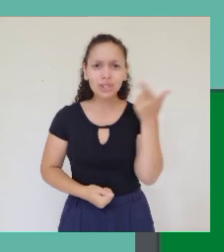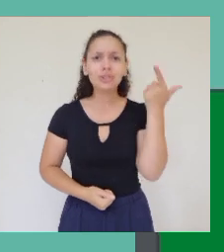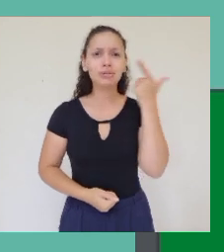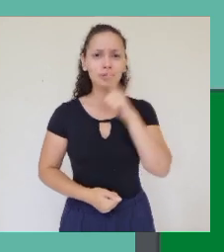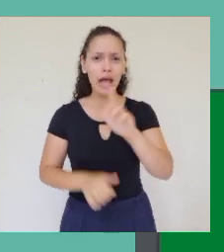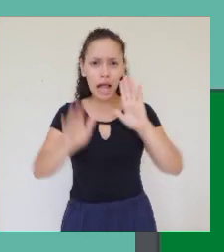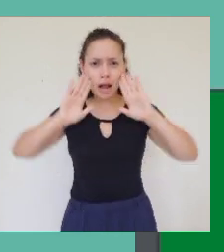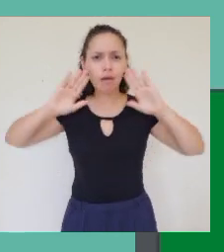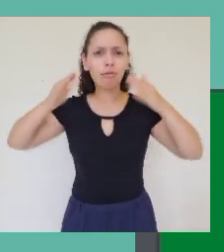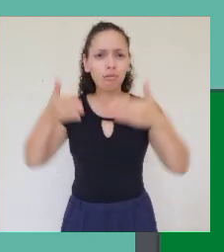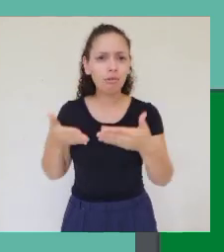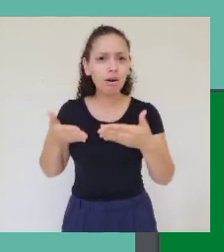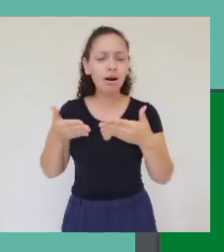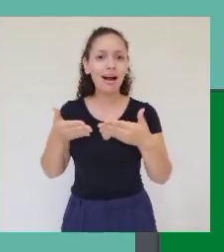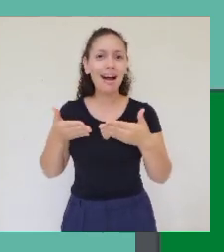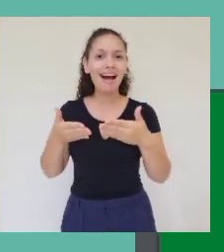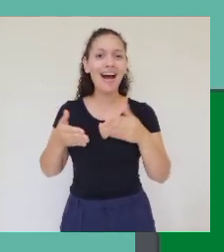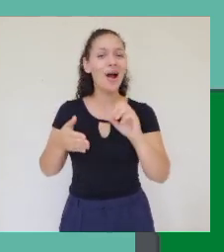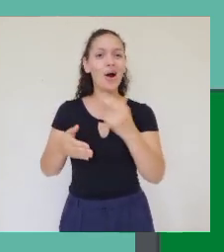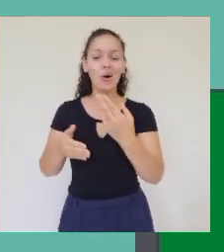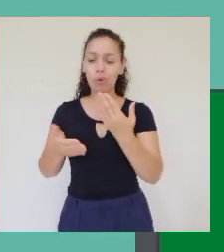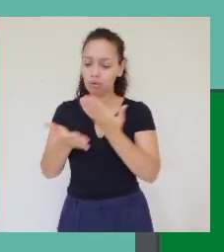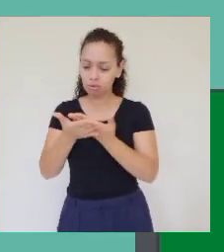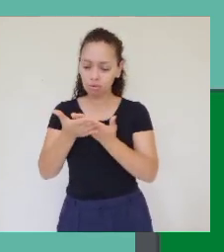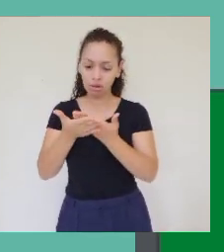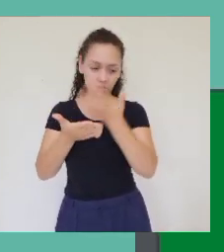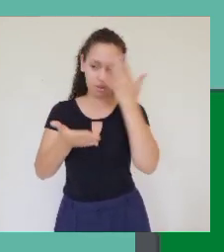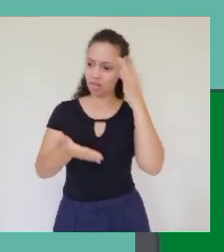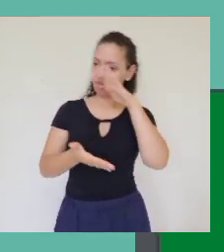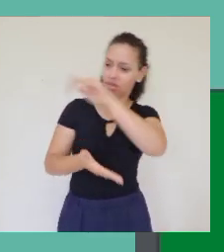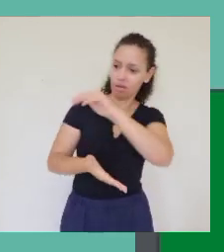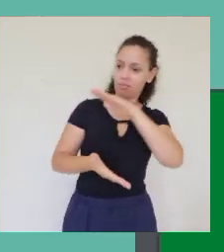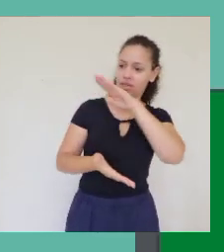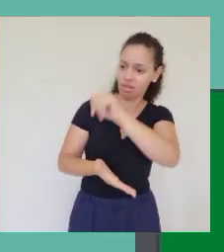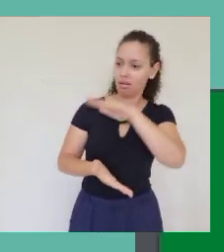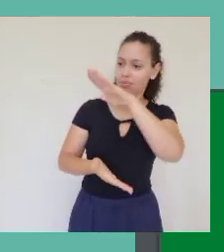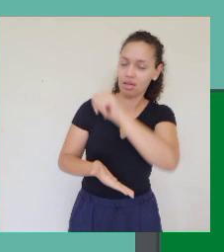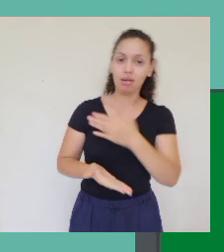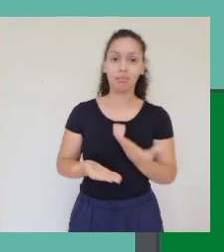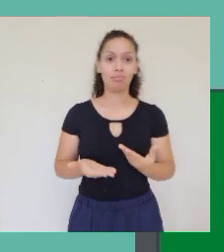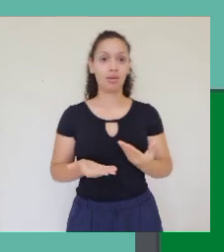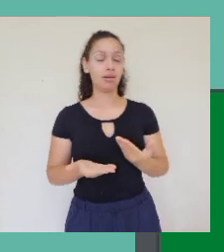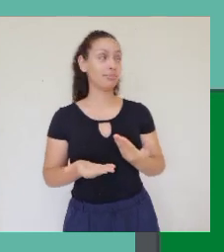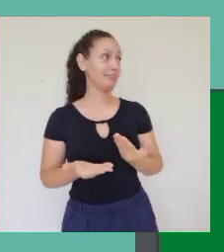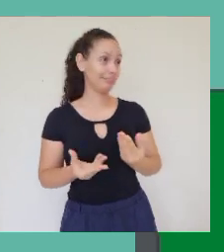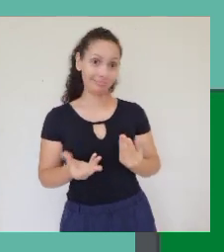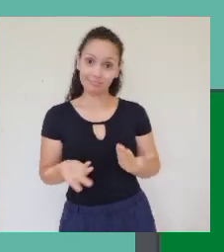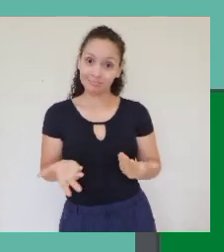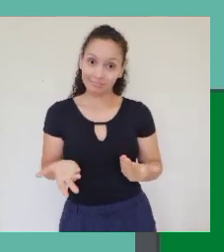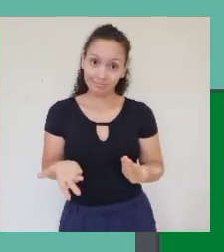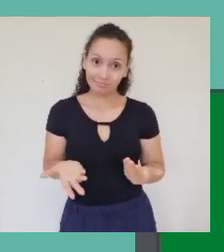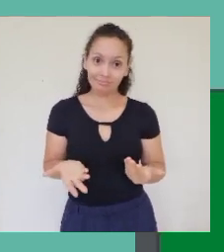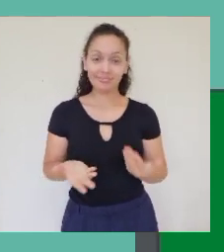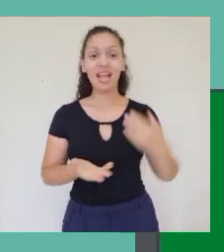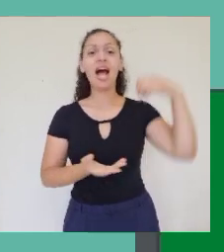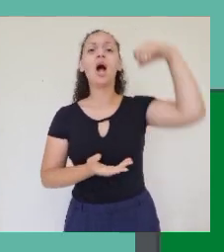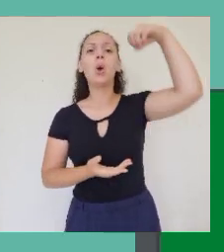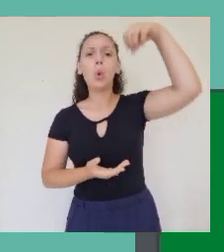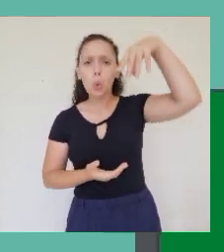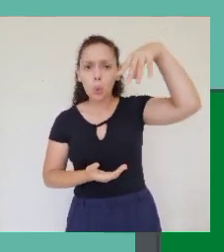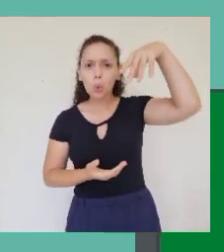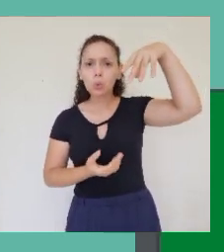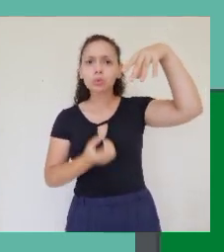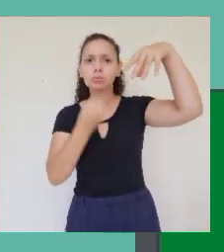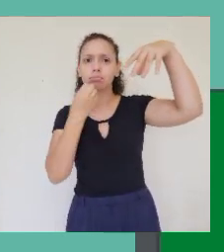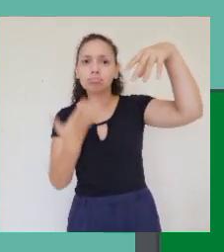boa concentração, toda hora alguém te chama, o ambiente que você está possui uma boa iluminação, sua mesa de